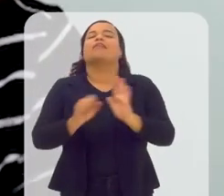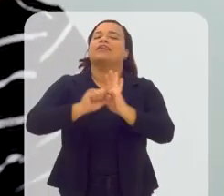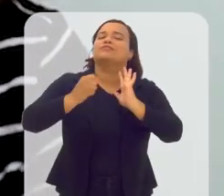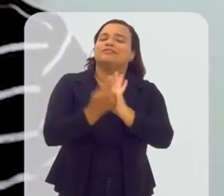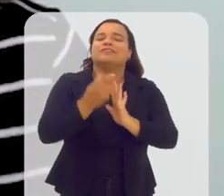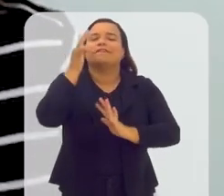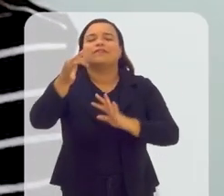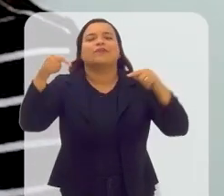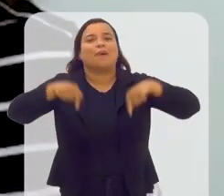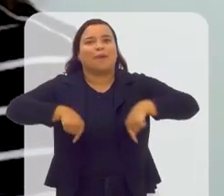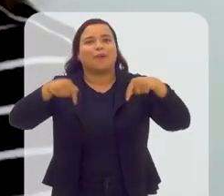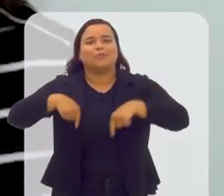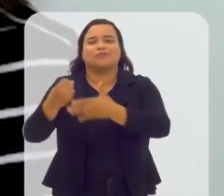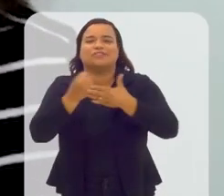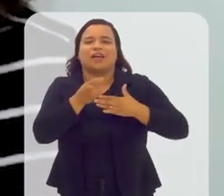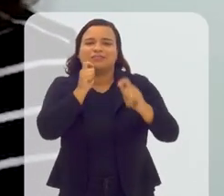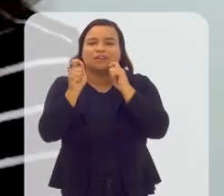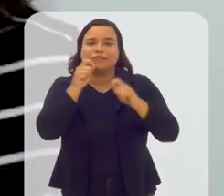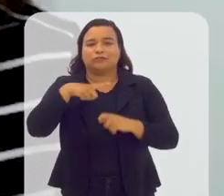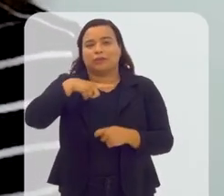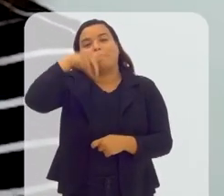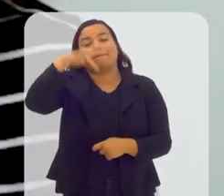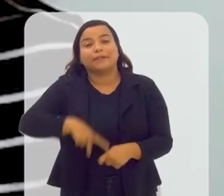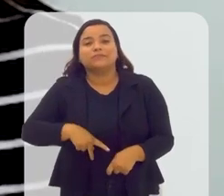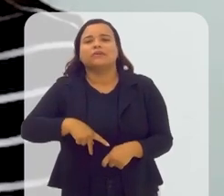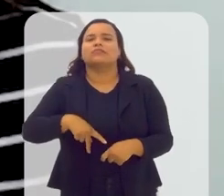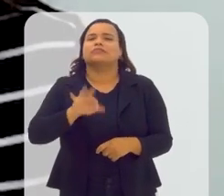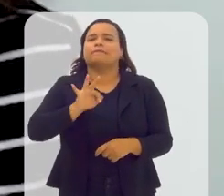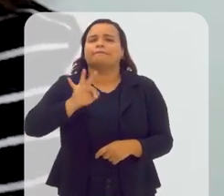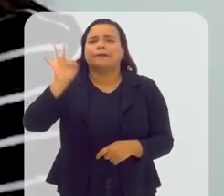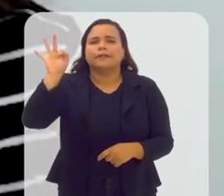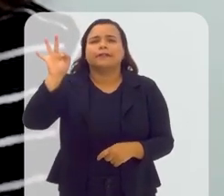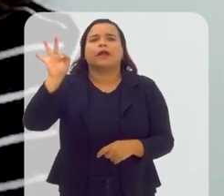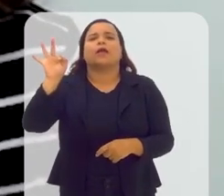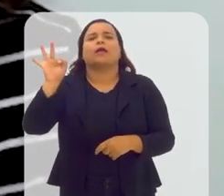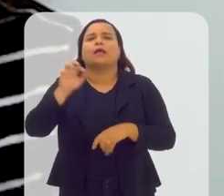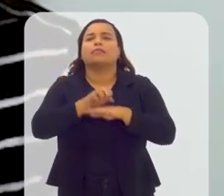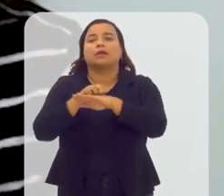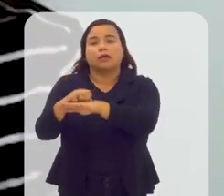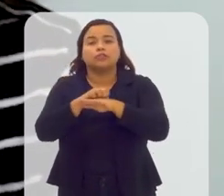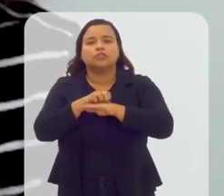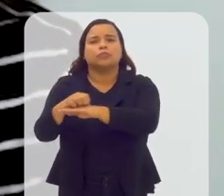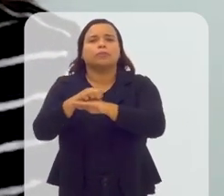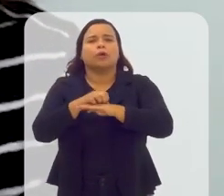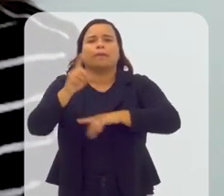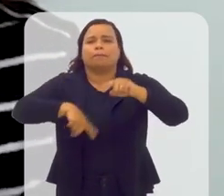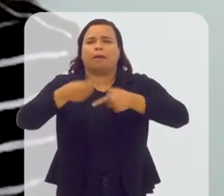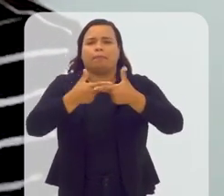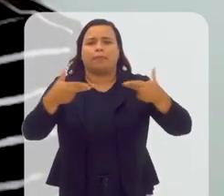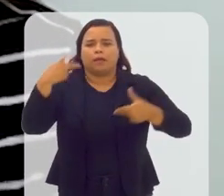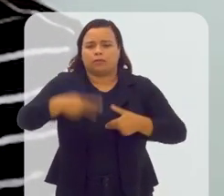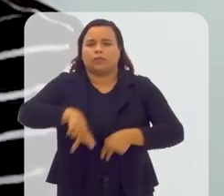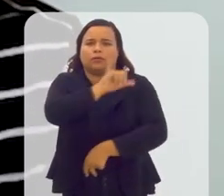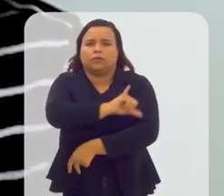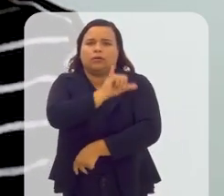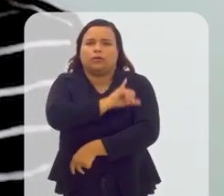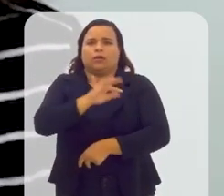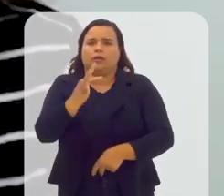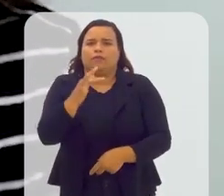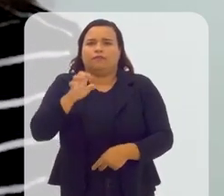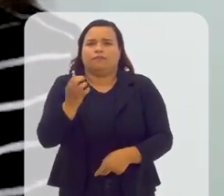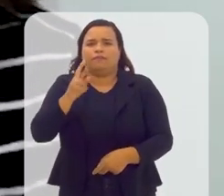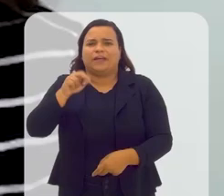Agenda de Futuro de hoje traz como entrevistado o presidente da Federação dos Transportes de Carga do Estado do Rio de Janeiro,